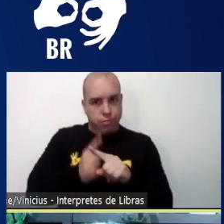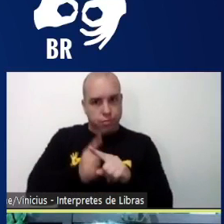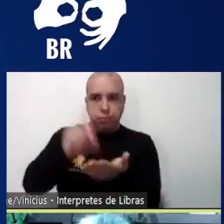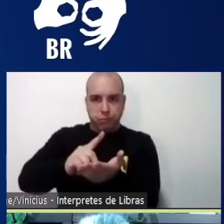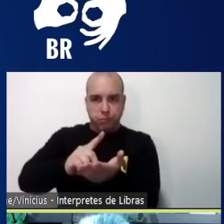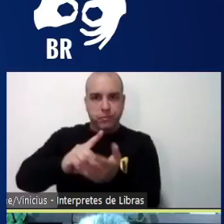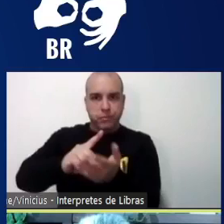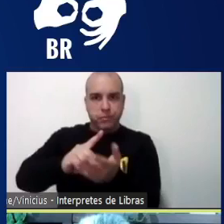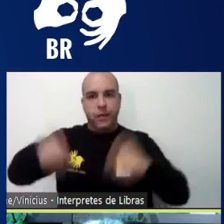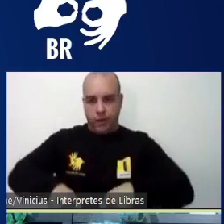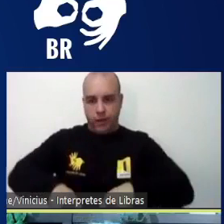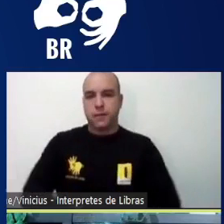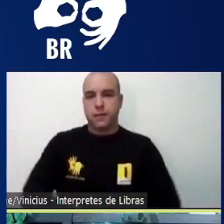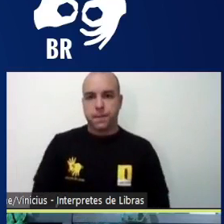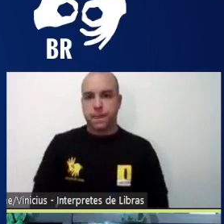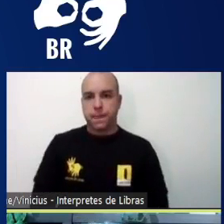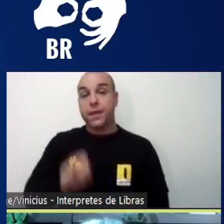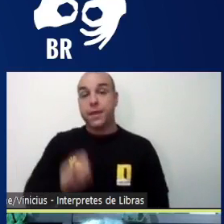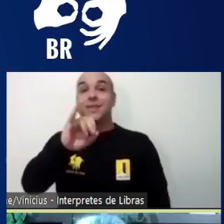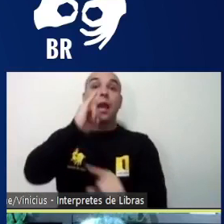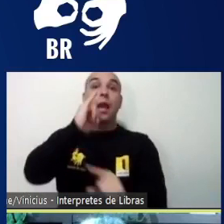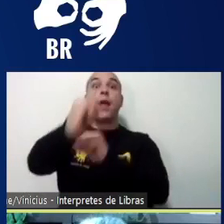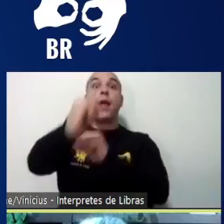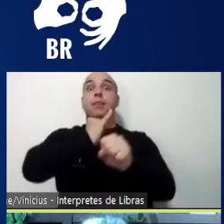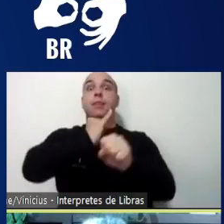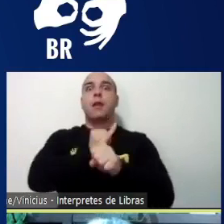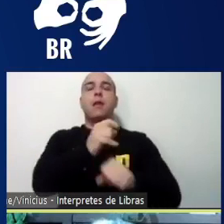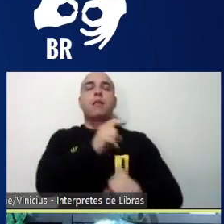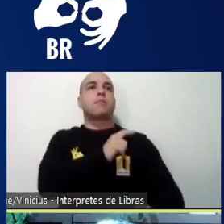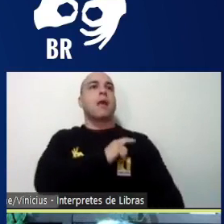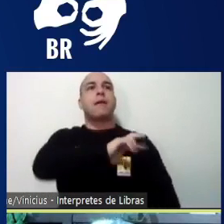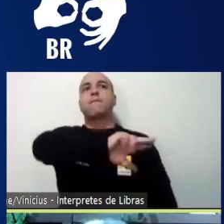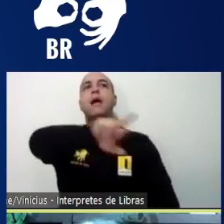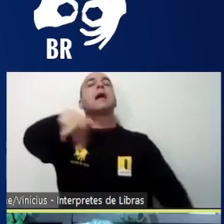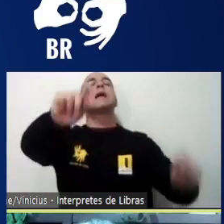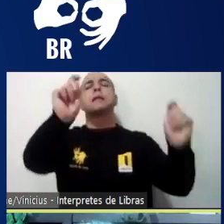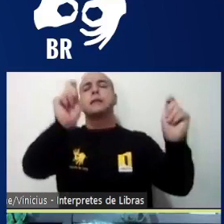Através da internet, nós temos como conhecer se não podemos estar presentes.